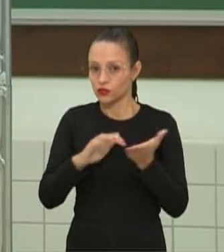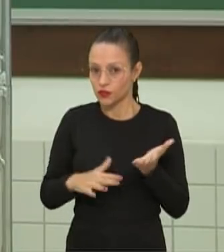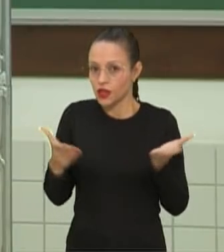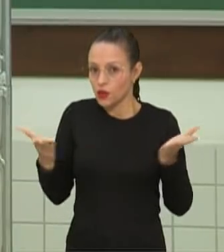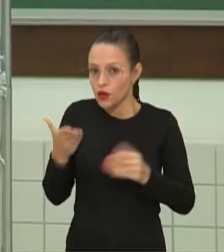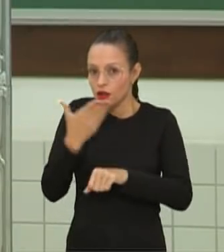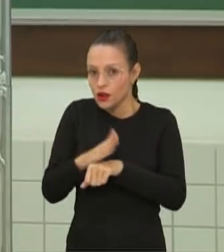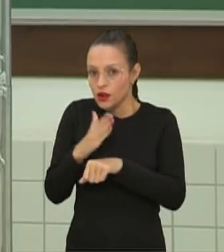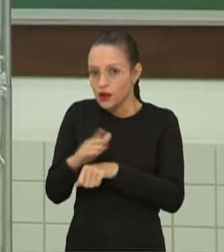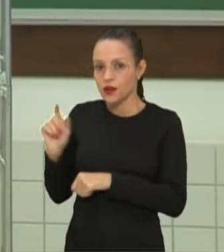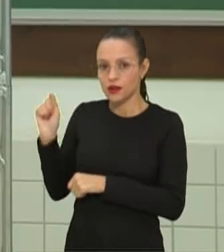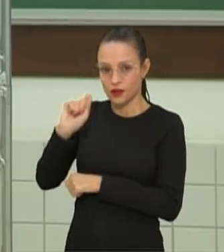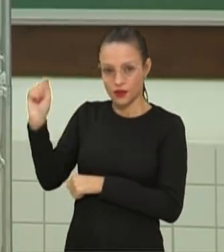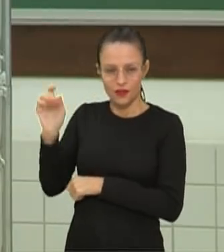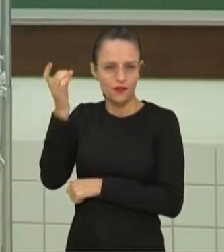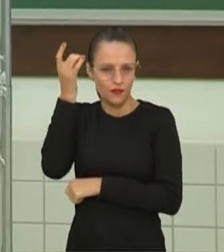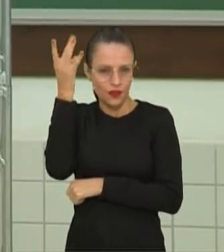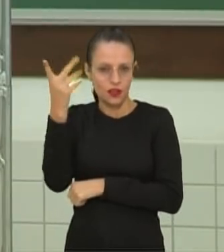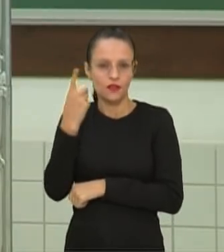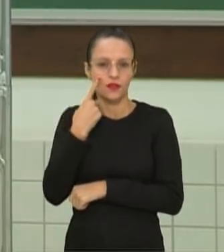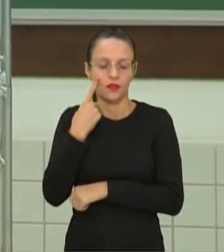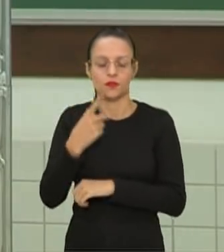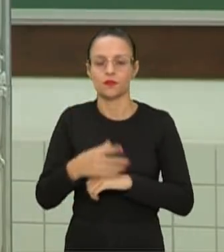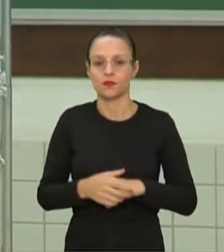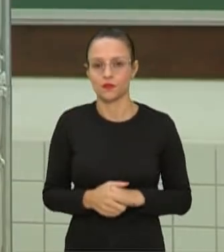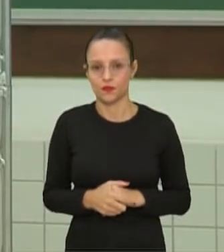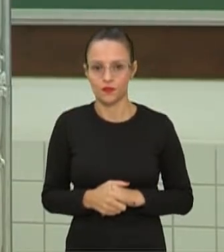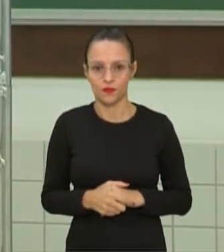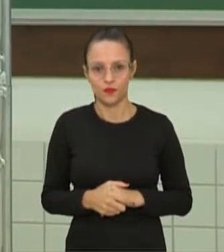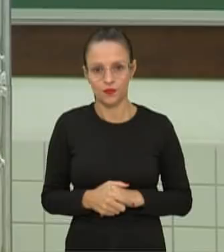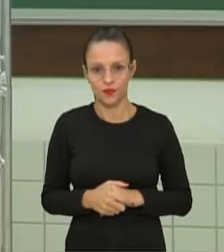você vai ver como é bem fácil fazer isso. Tá?